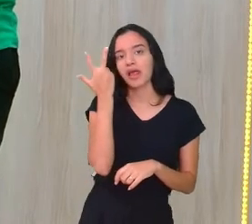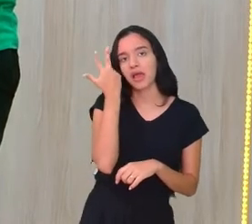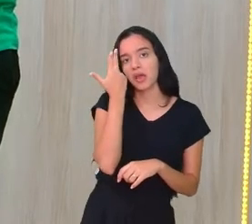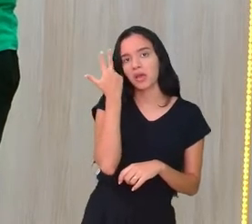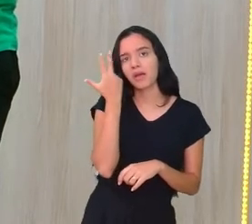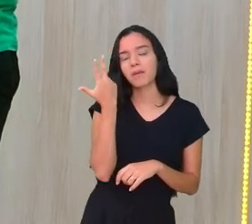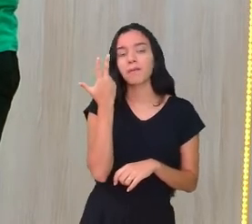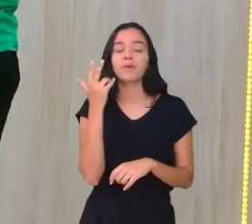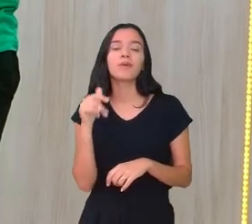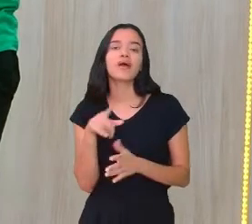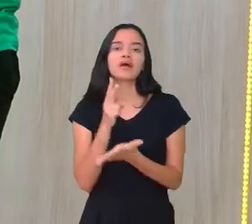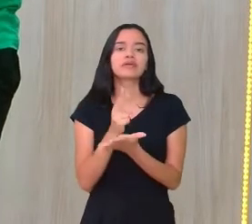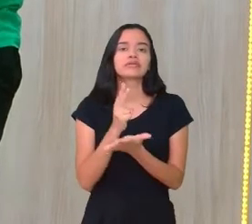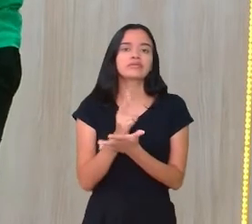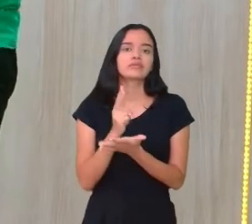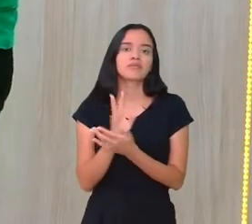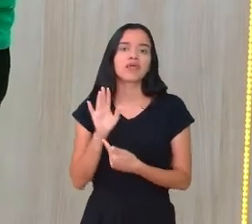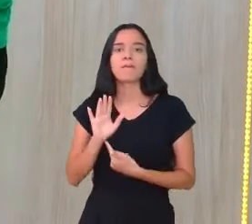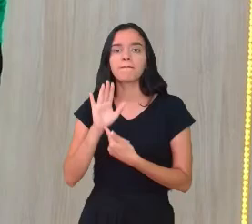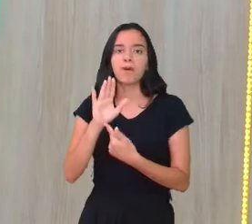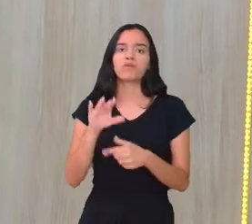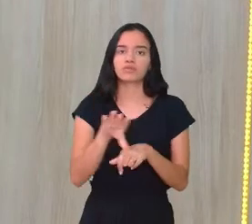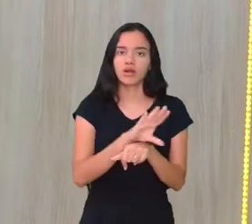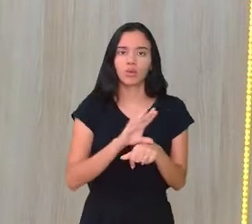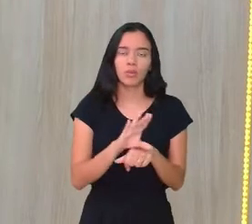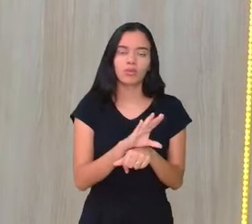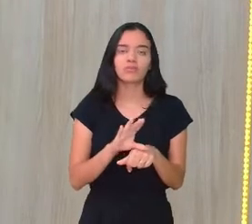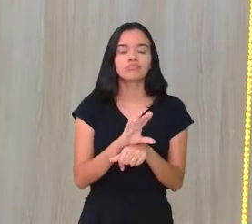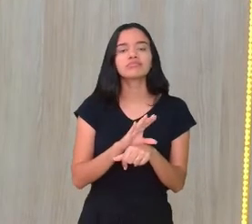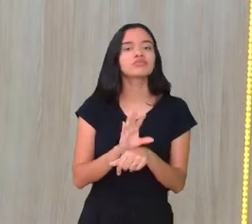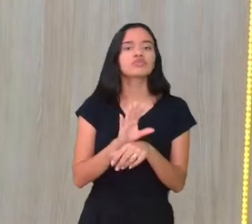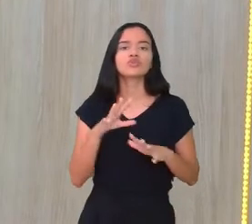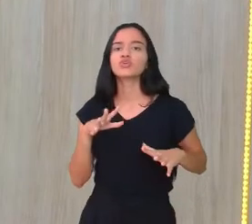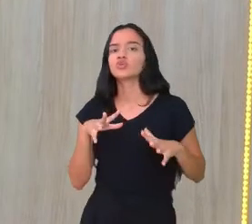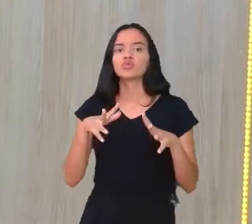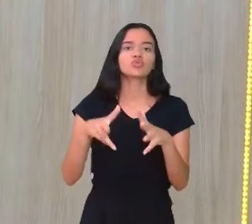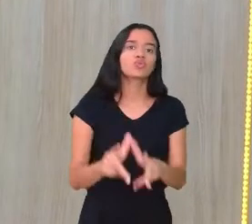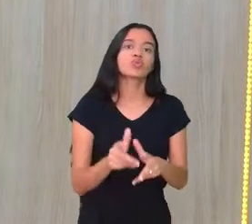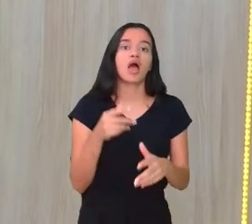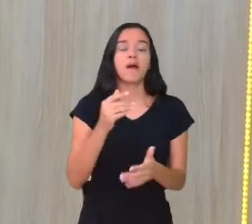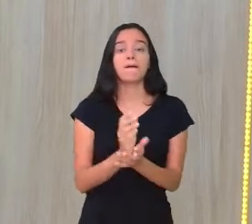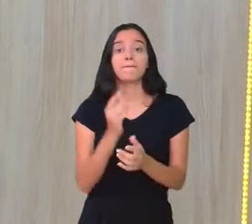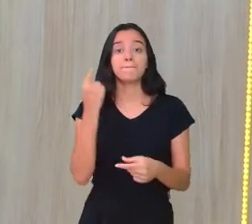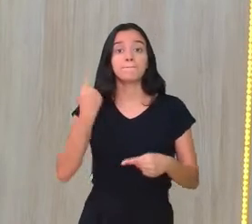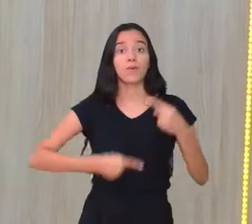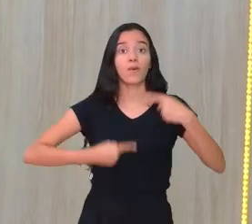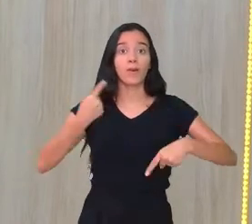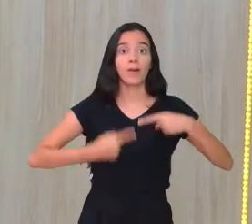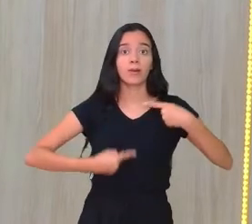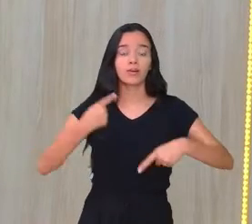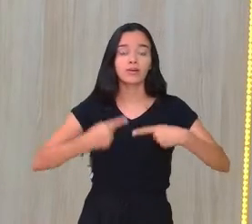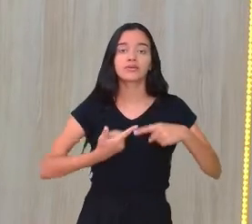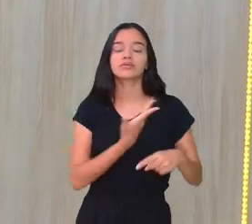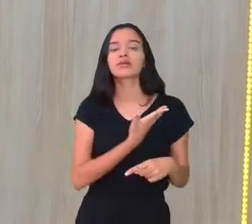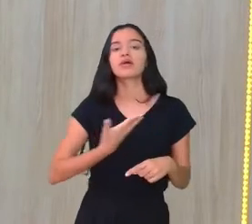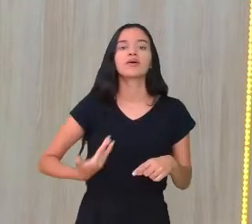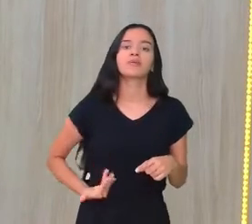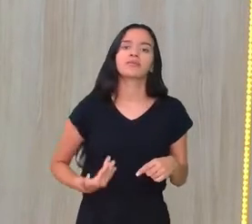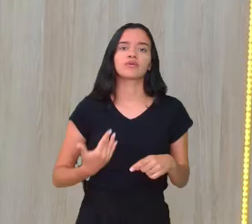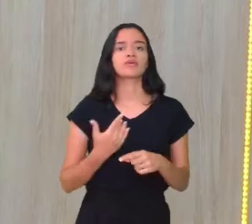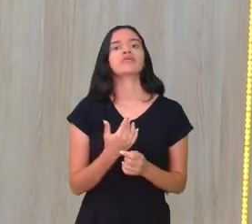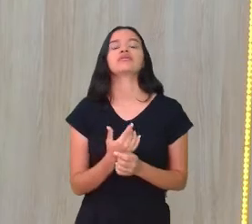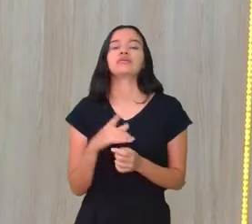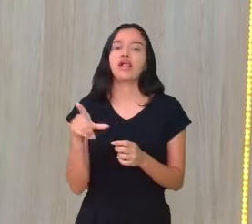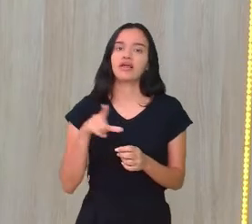eu sempre trago aqui a Constituição, porque é onde todas as políticas públicas devem se fiar, né? Onde todas